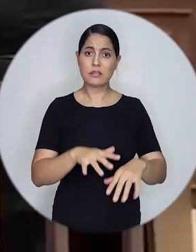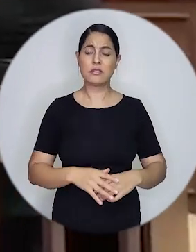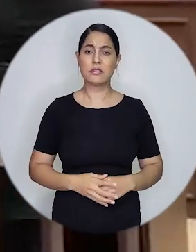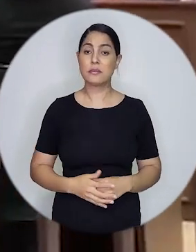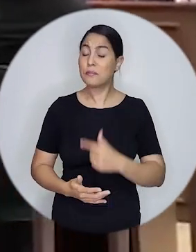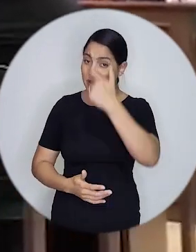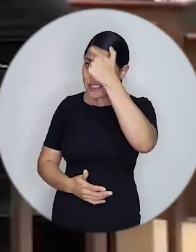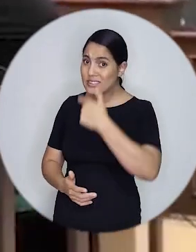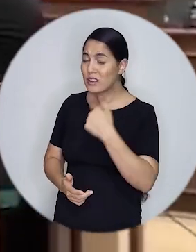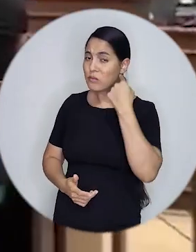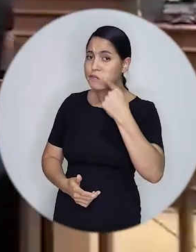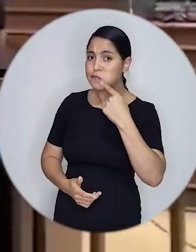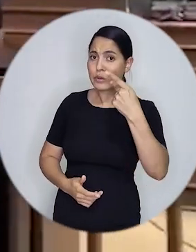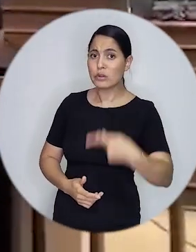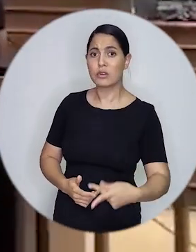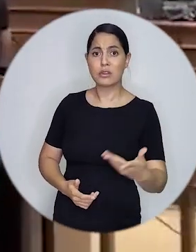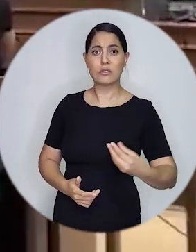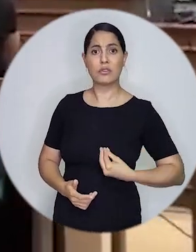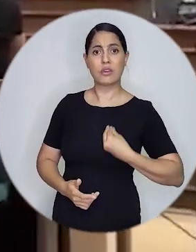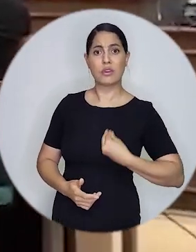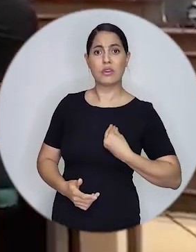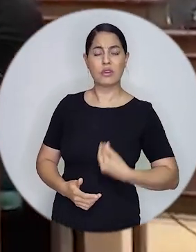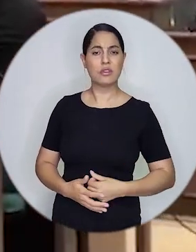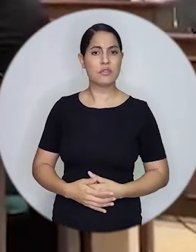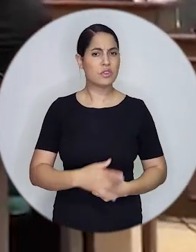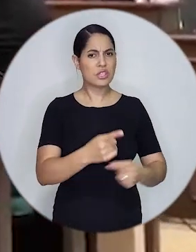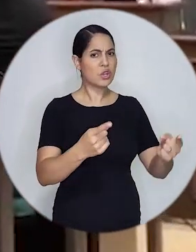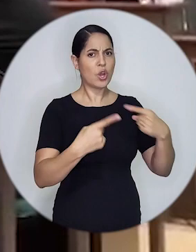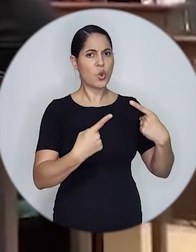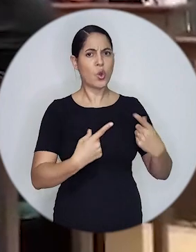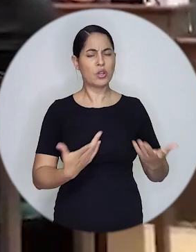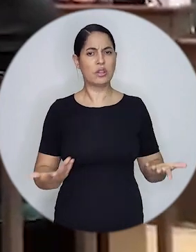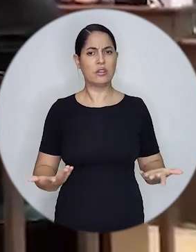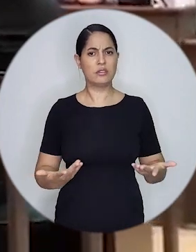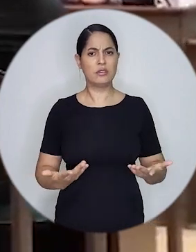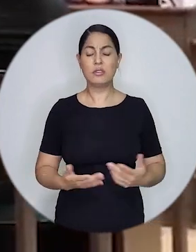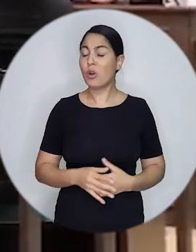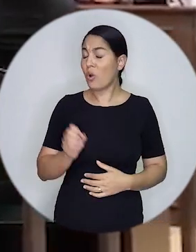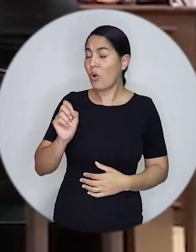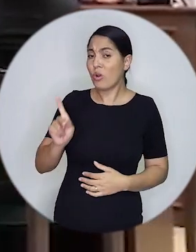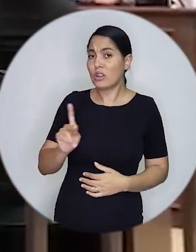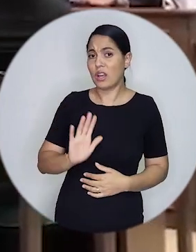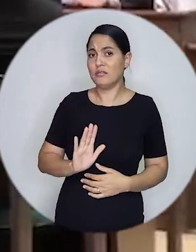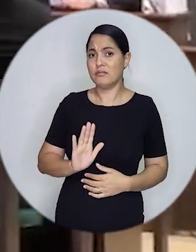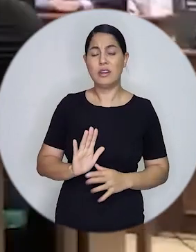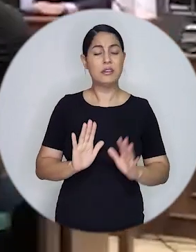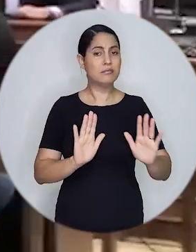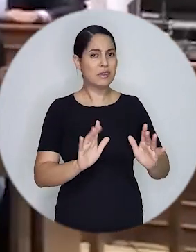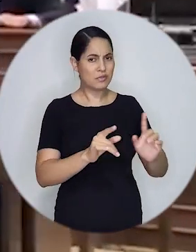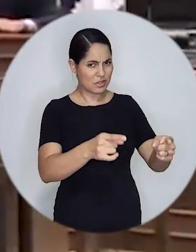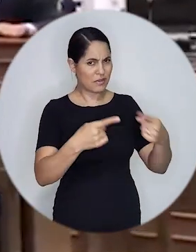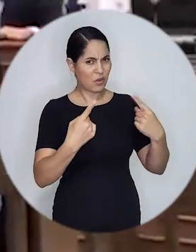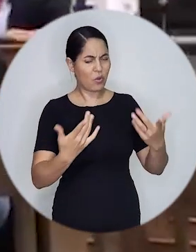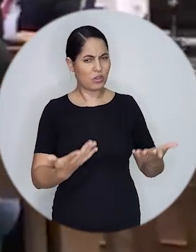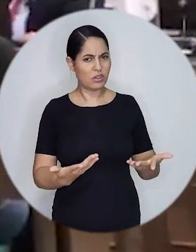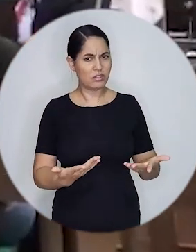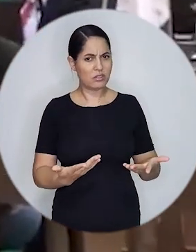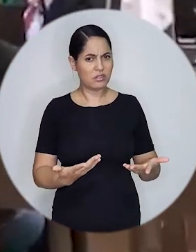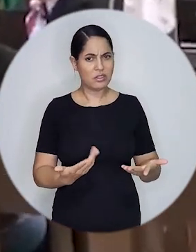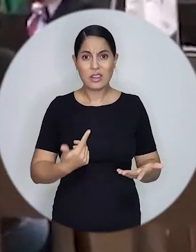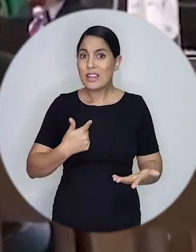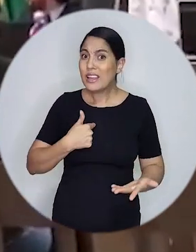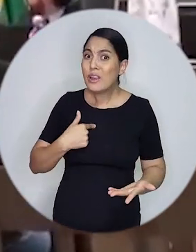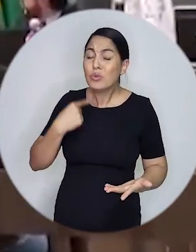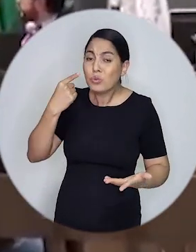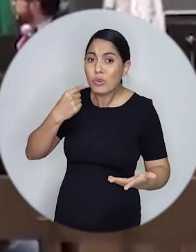para aprender a respeitar a ordem judicial. Vai perder o respeito, eu estou aqui advogando. Retira daqui. O senhor veio aqui para ficar me contestando? Não, estou